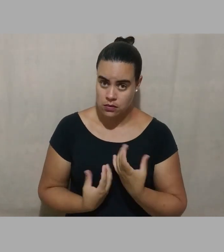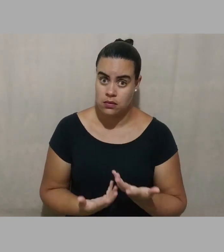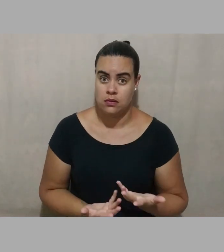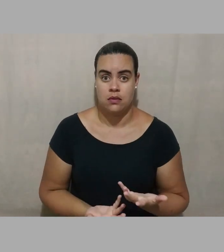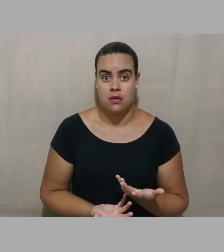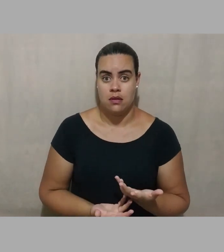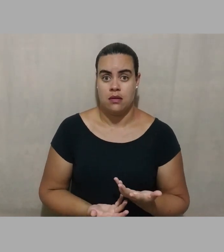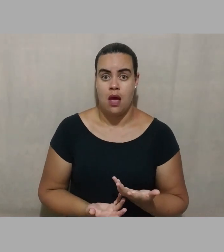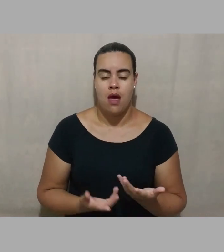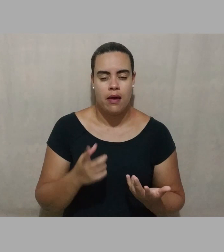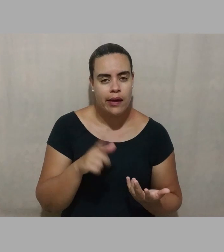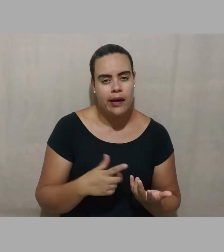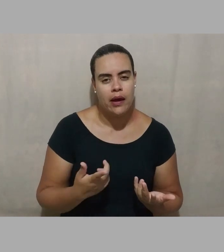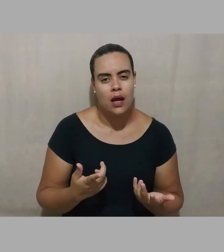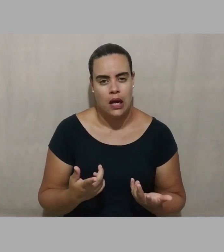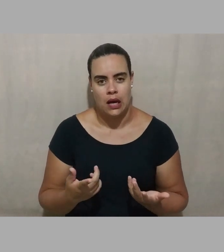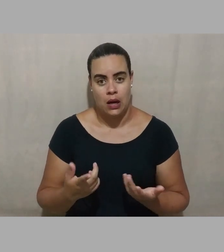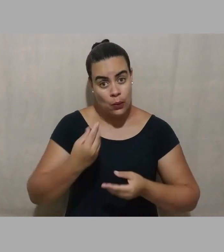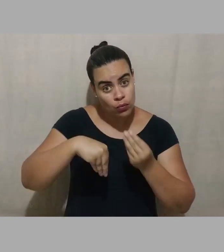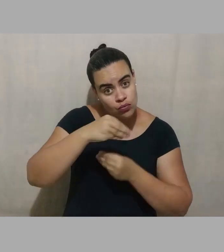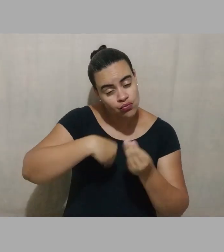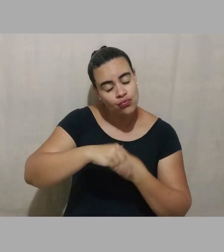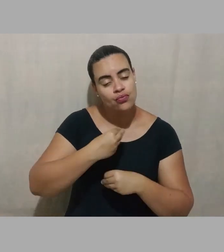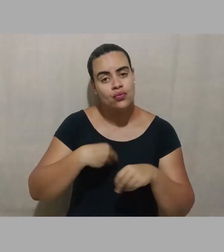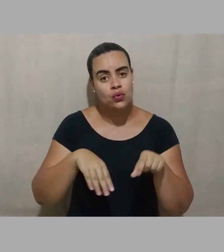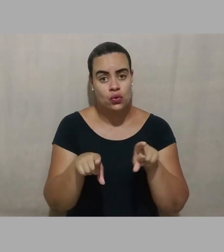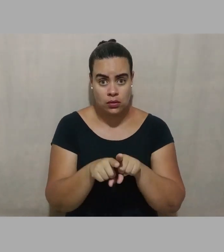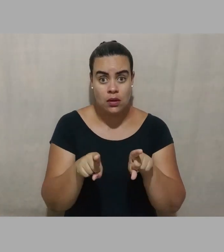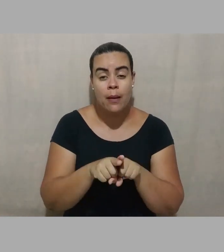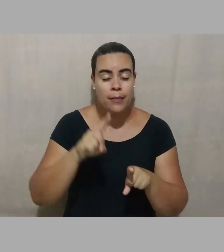produzida pelos cruzamentos também